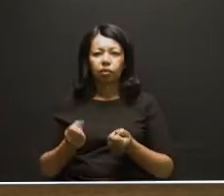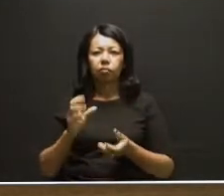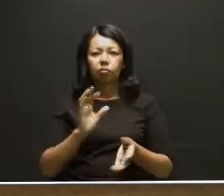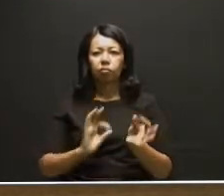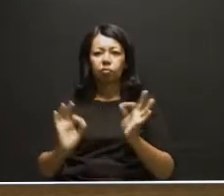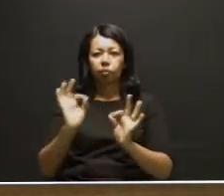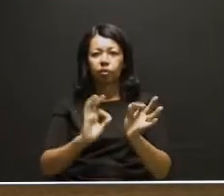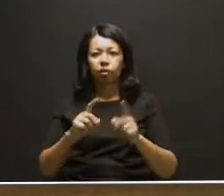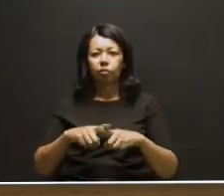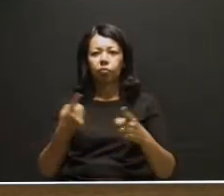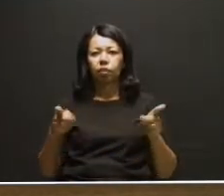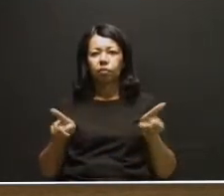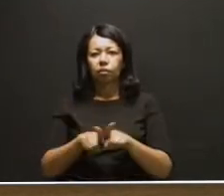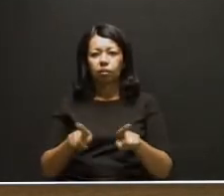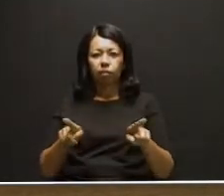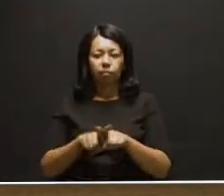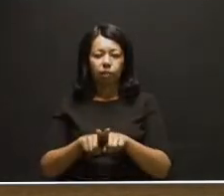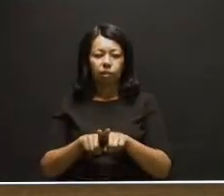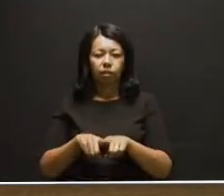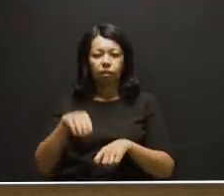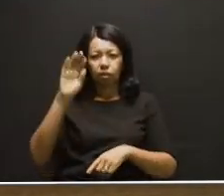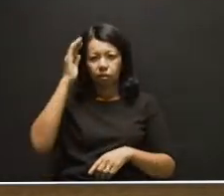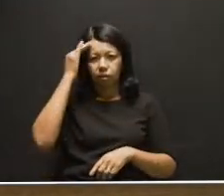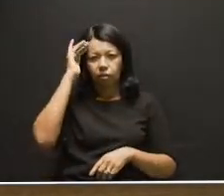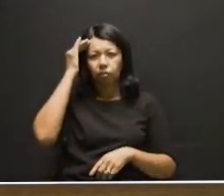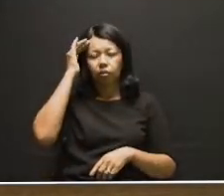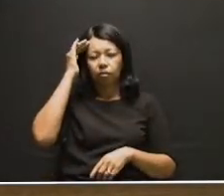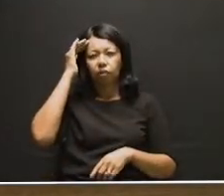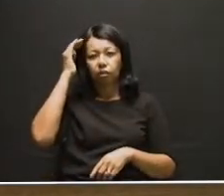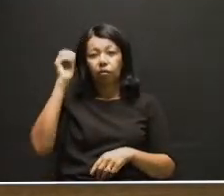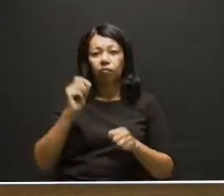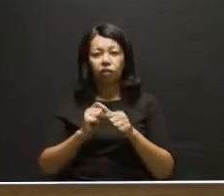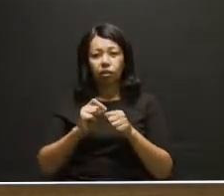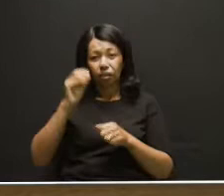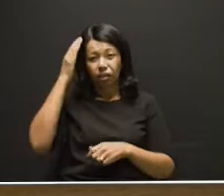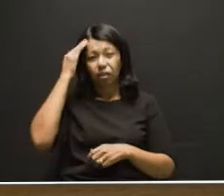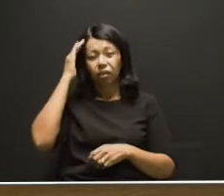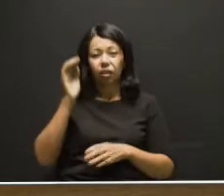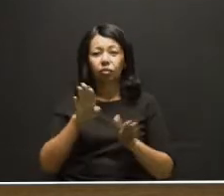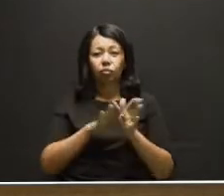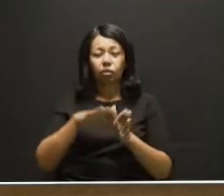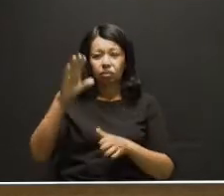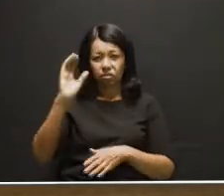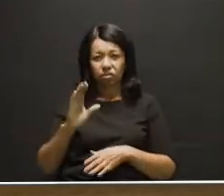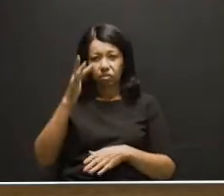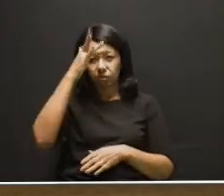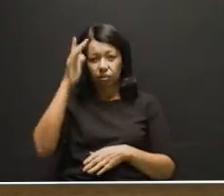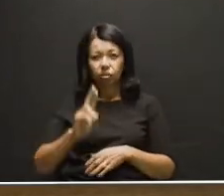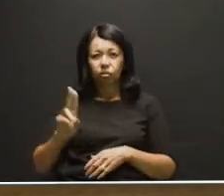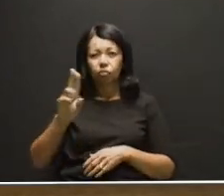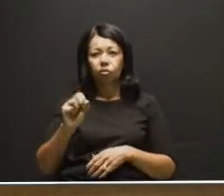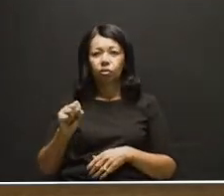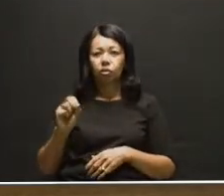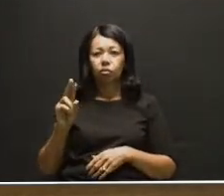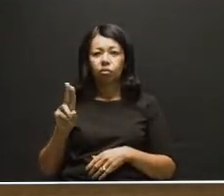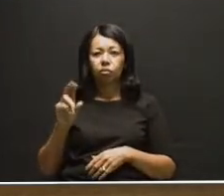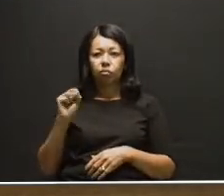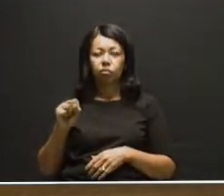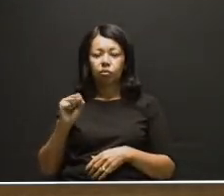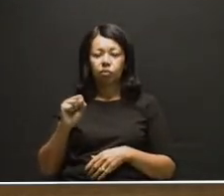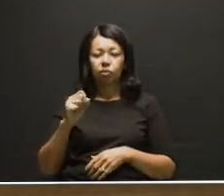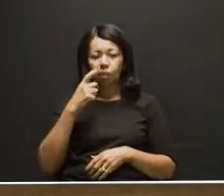mas também conscientiza a todo cidadão aqueles que usam o sistema único de saúde